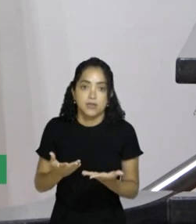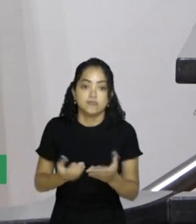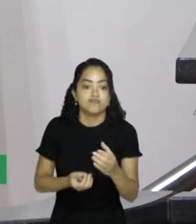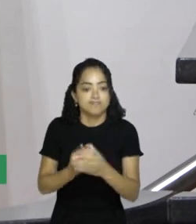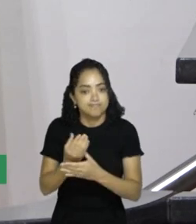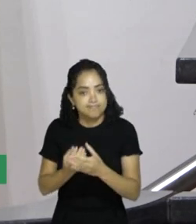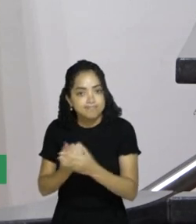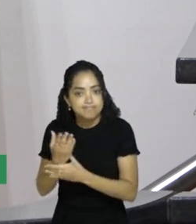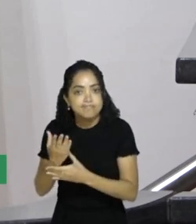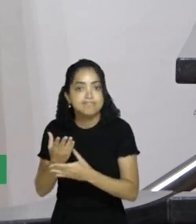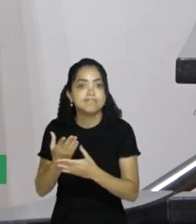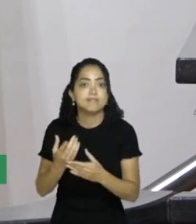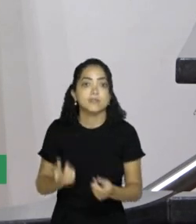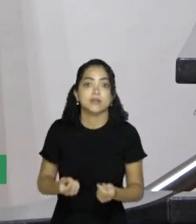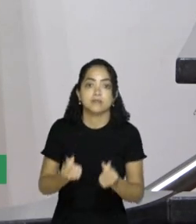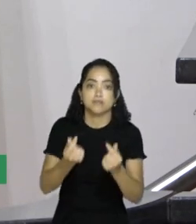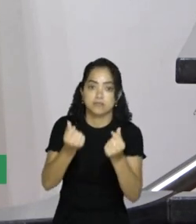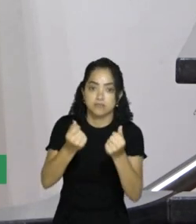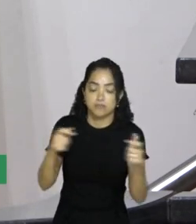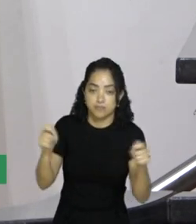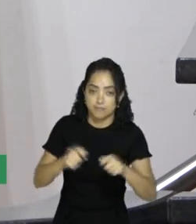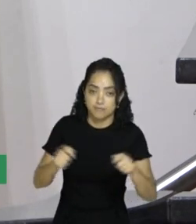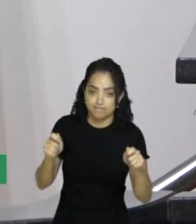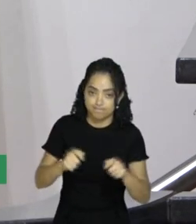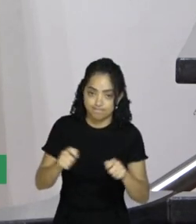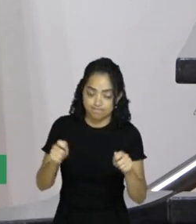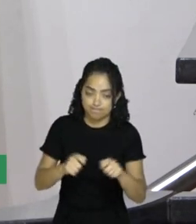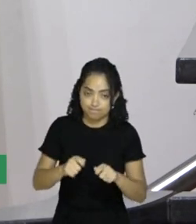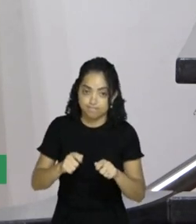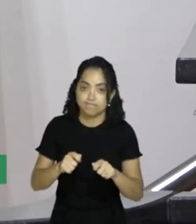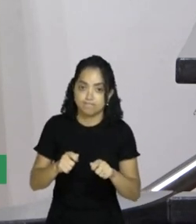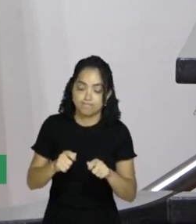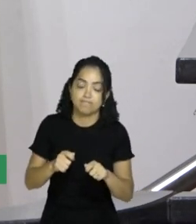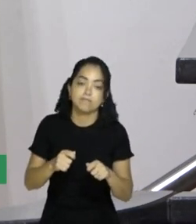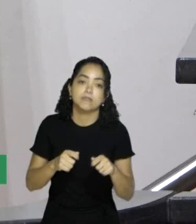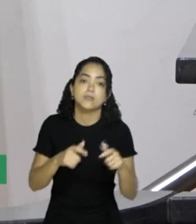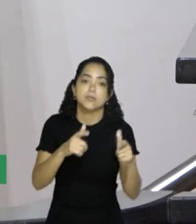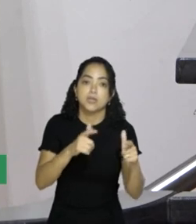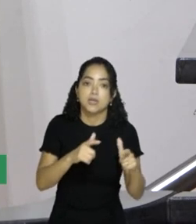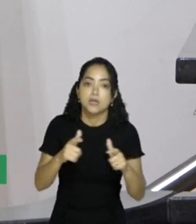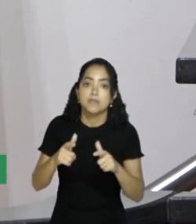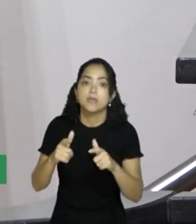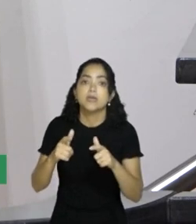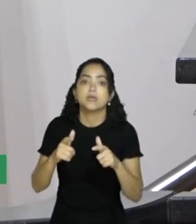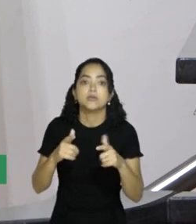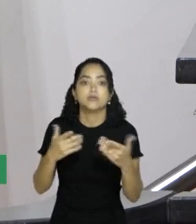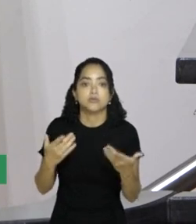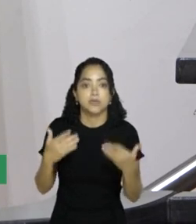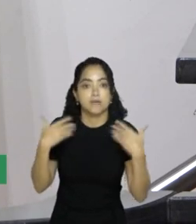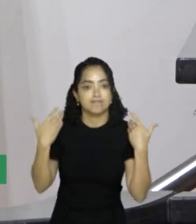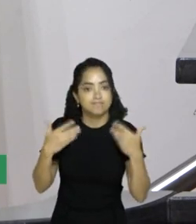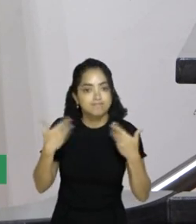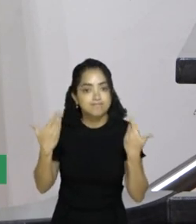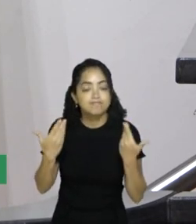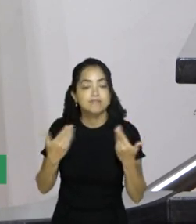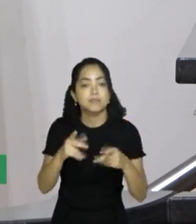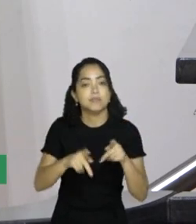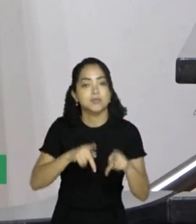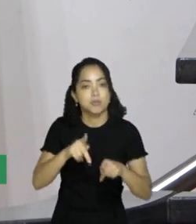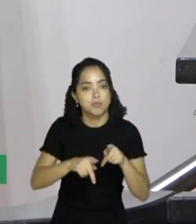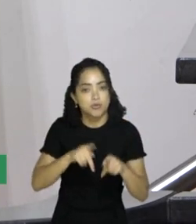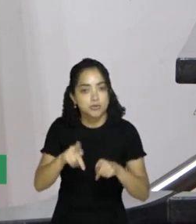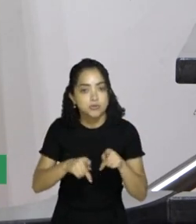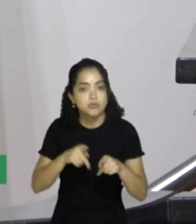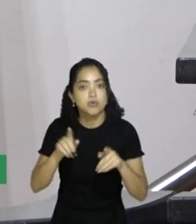negócios para gerar riqueza para ser uma oportunidade para os nossos expositores para trazer entretenimento para nossa população através de